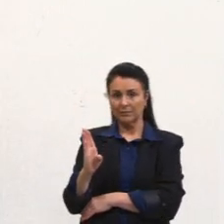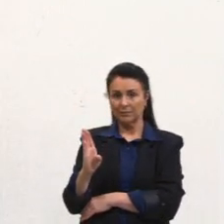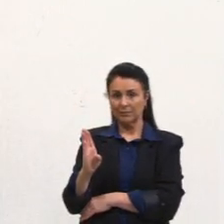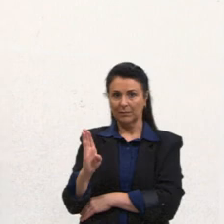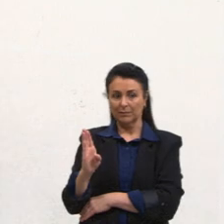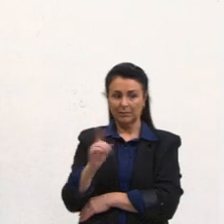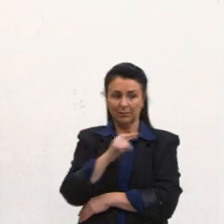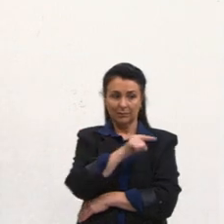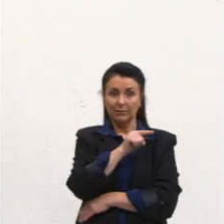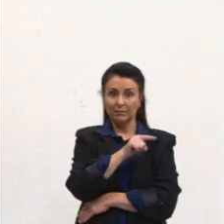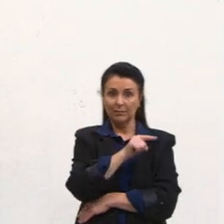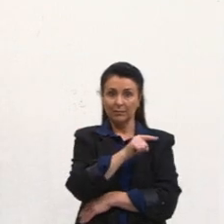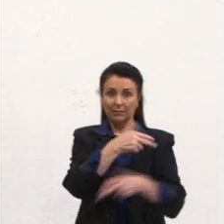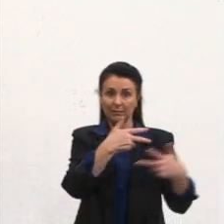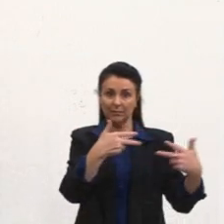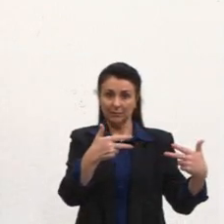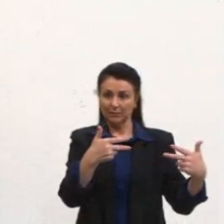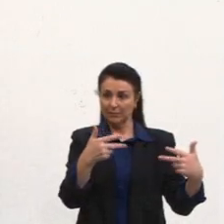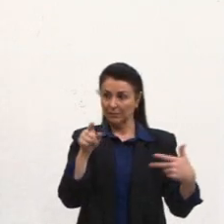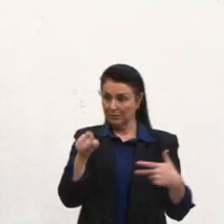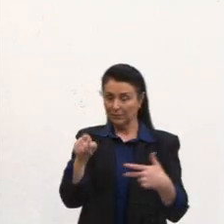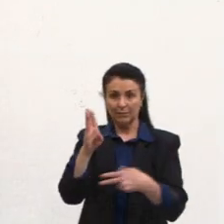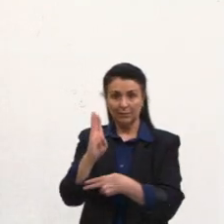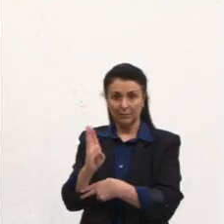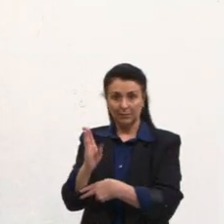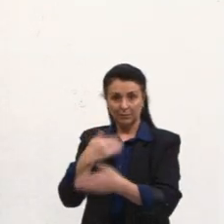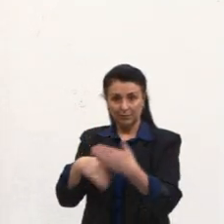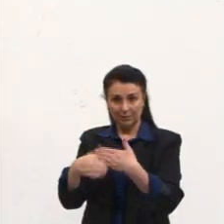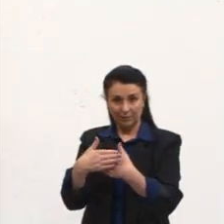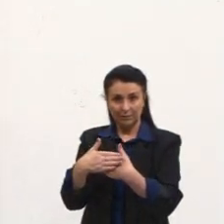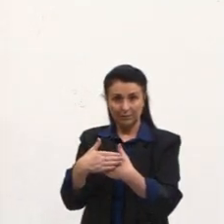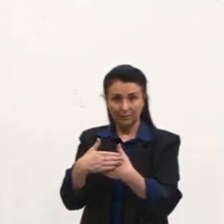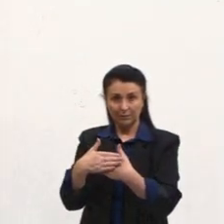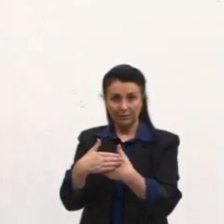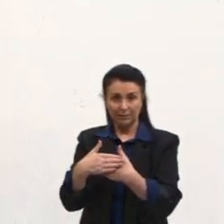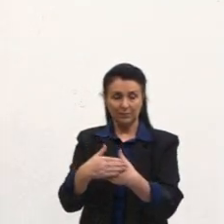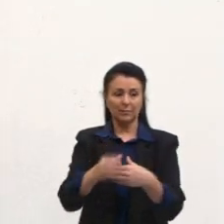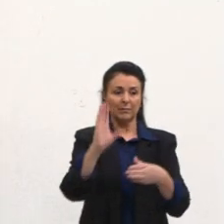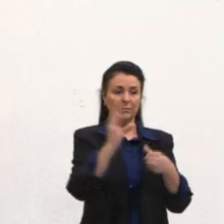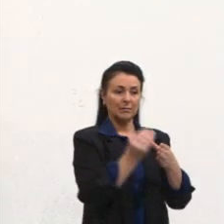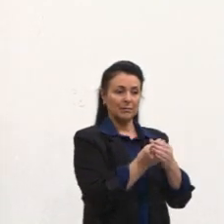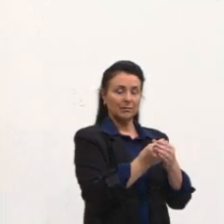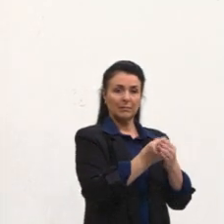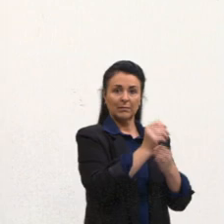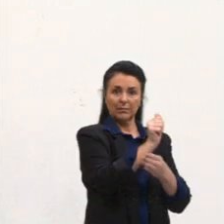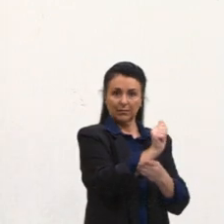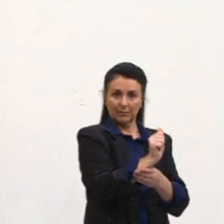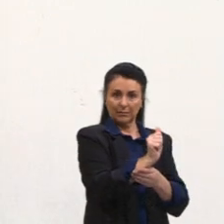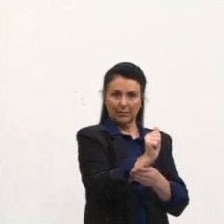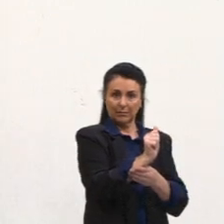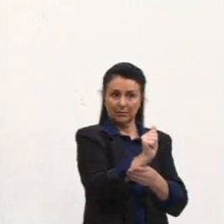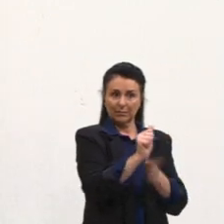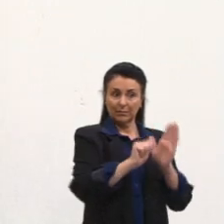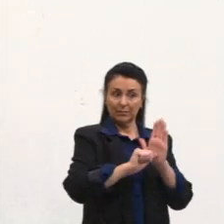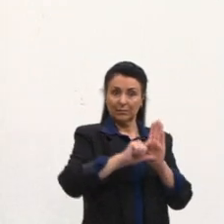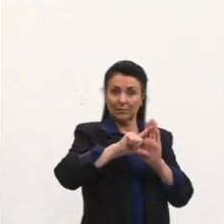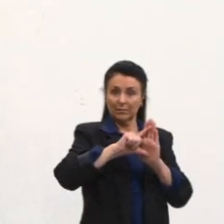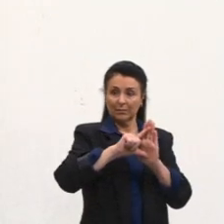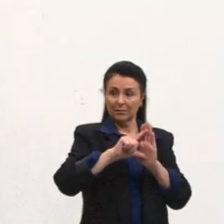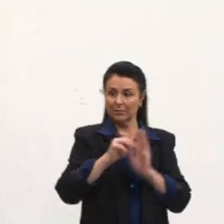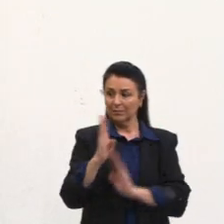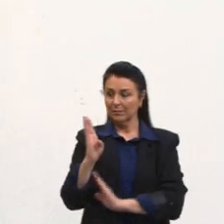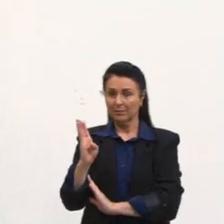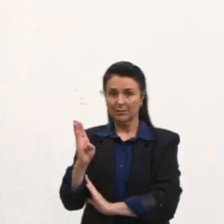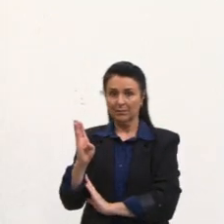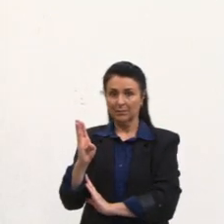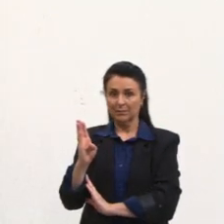elementos de ar tem que estar todo no conjunto B E vocês notem que o conjunto A é maior então que o conjunto B então